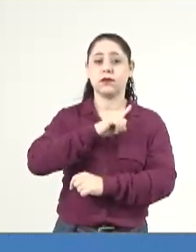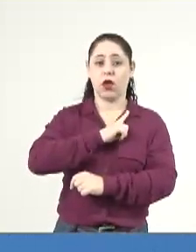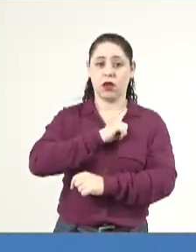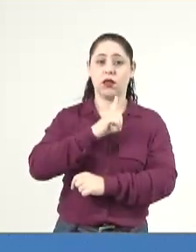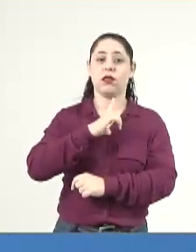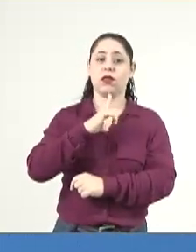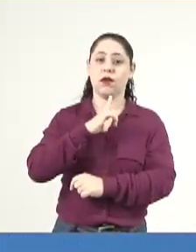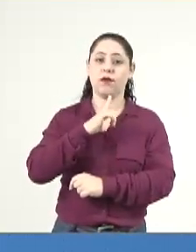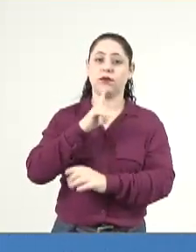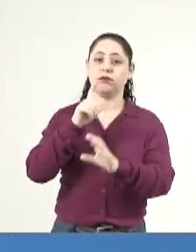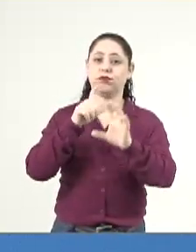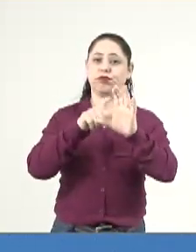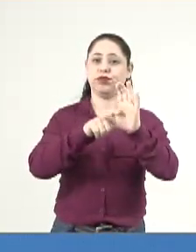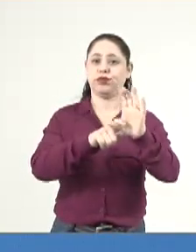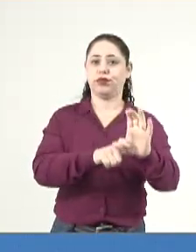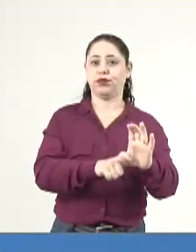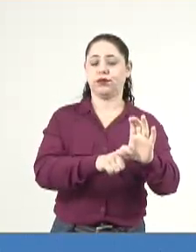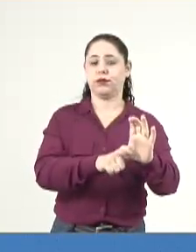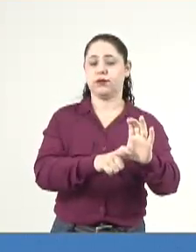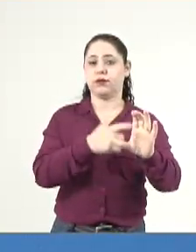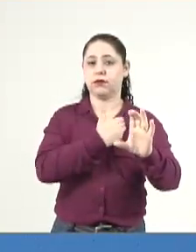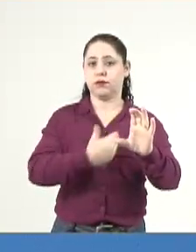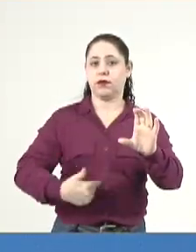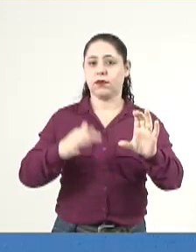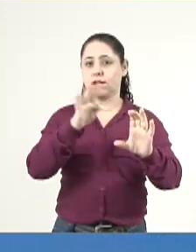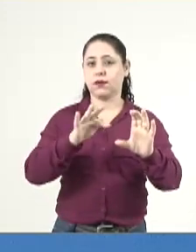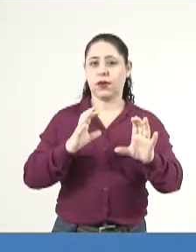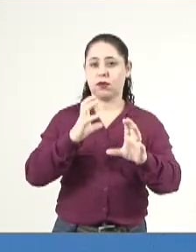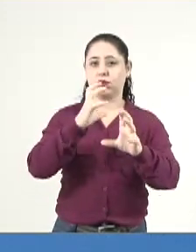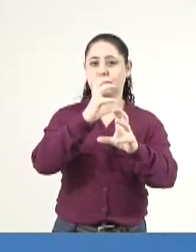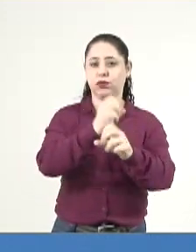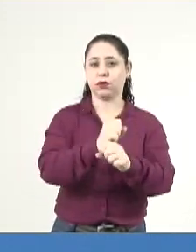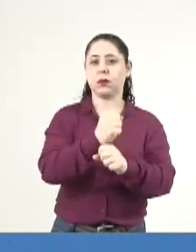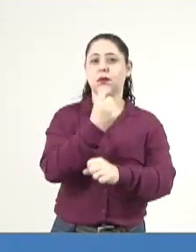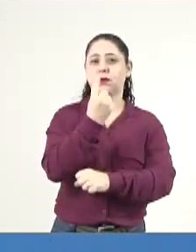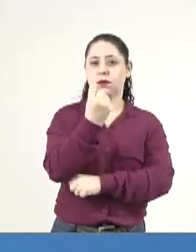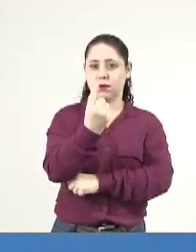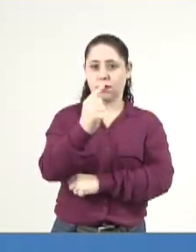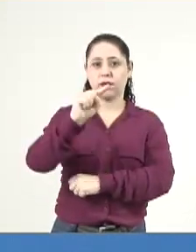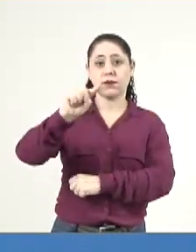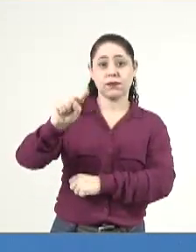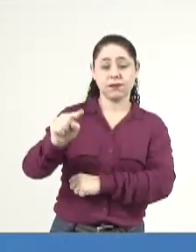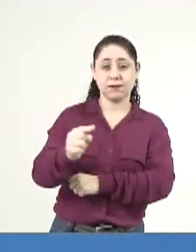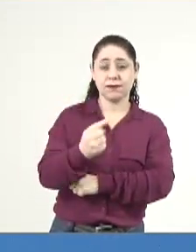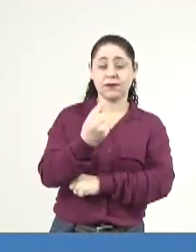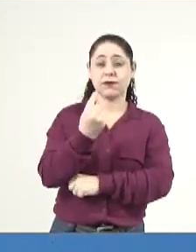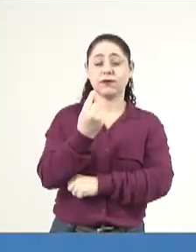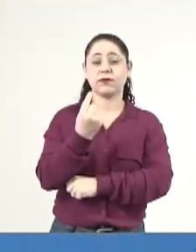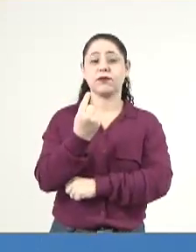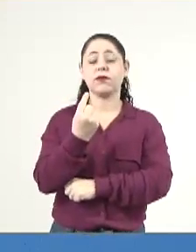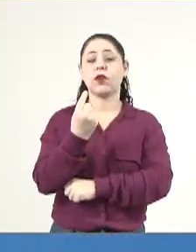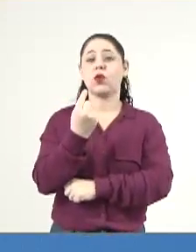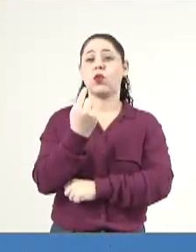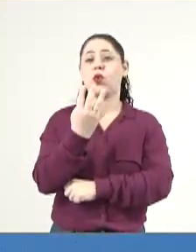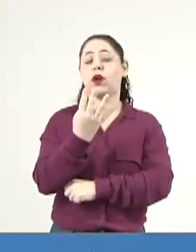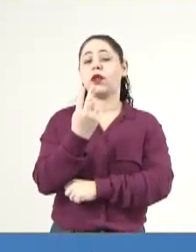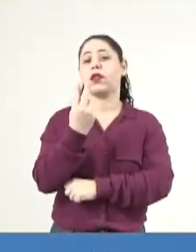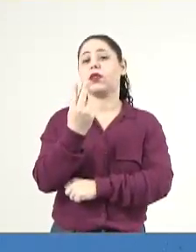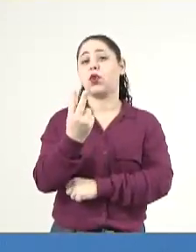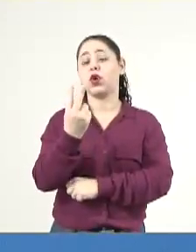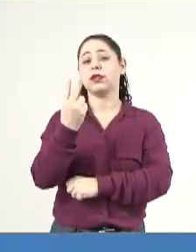déficit nominal do governo federal acumulado em 1 trilhão e